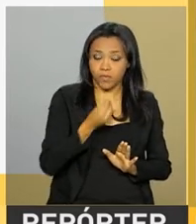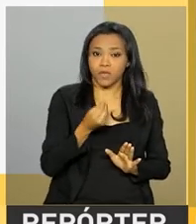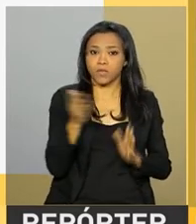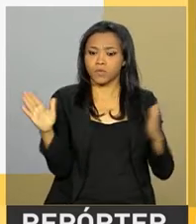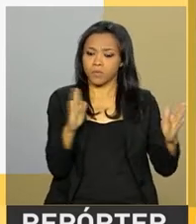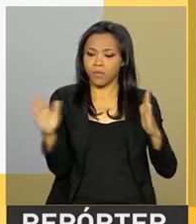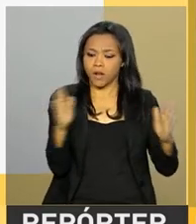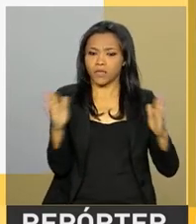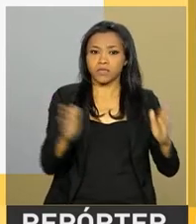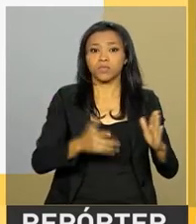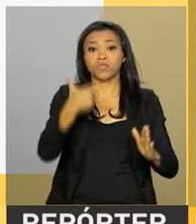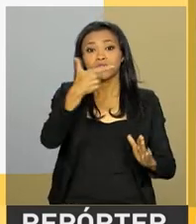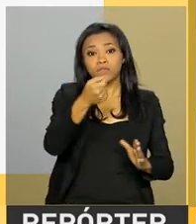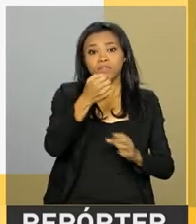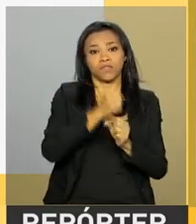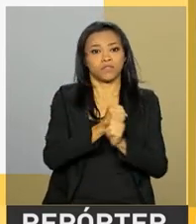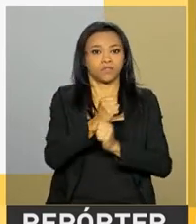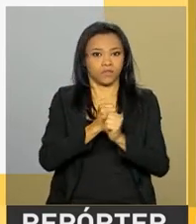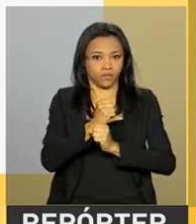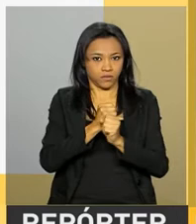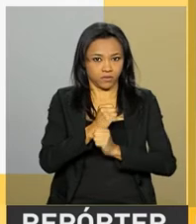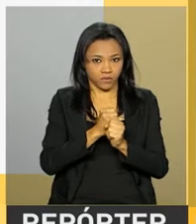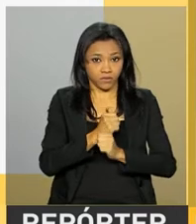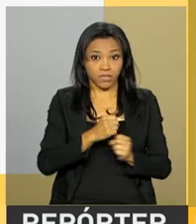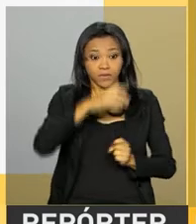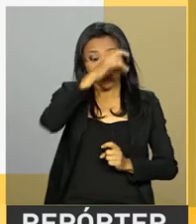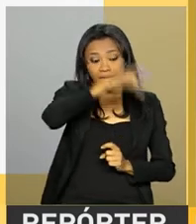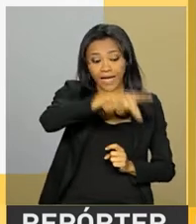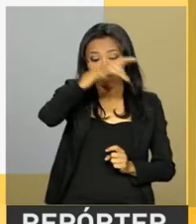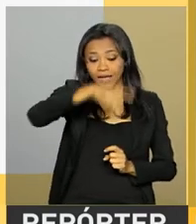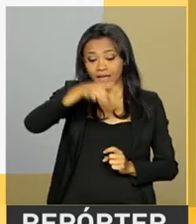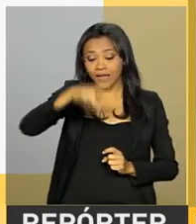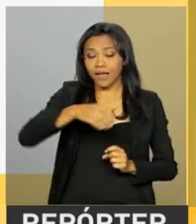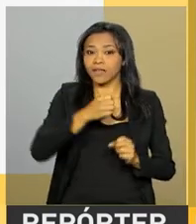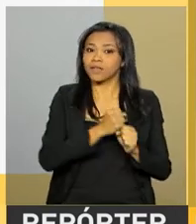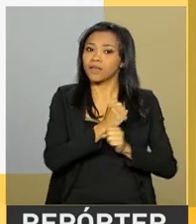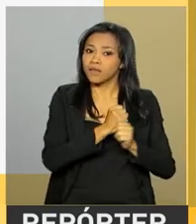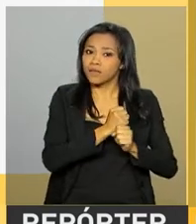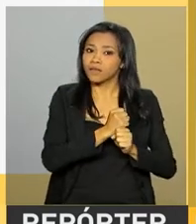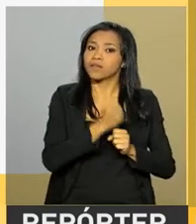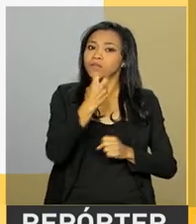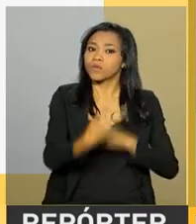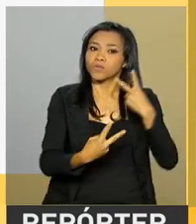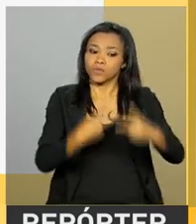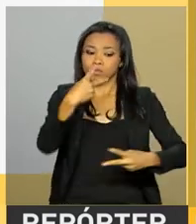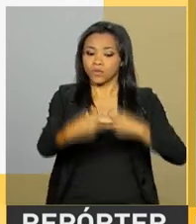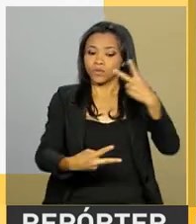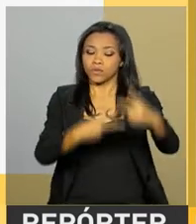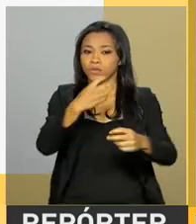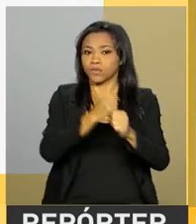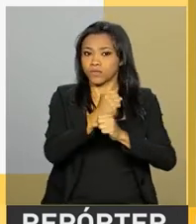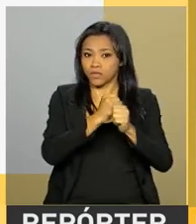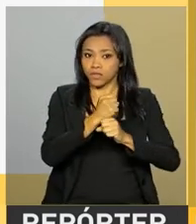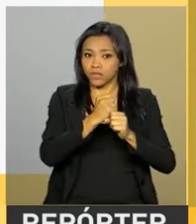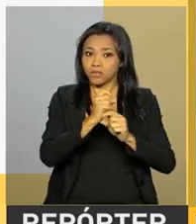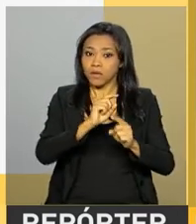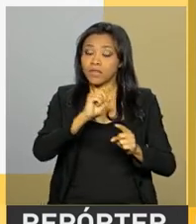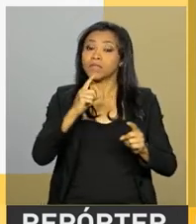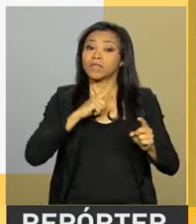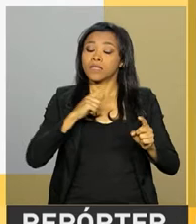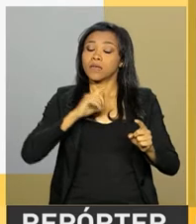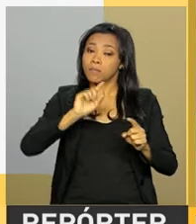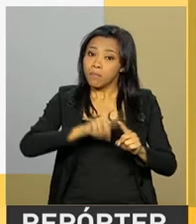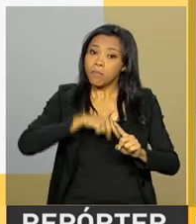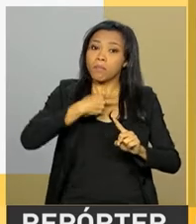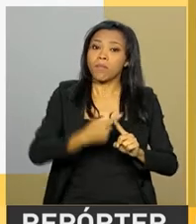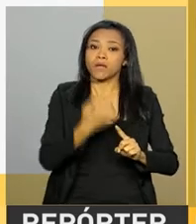prazo de 20 anos. Ou seja, a cada ano, ou a cada dois anos, perdão, você aumenta um ano. Então você começa